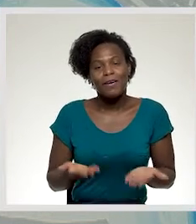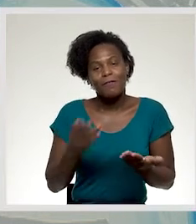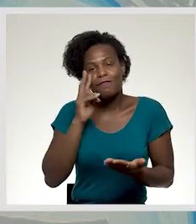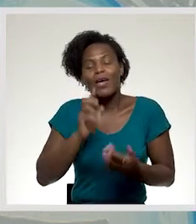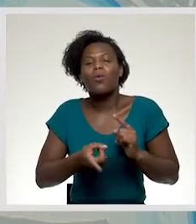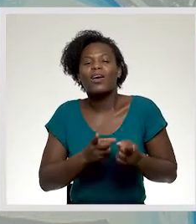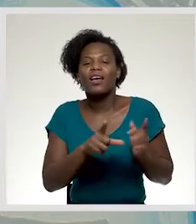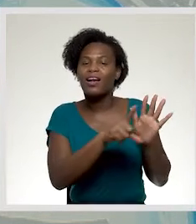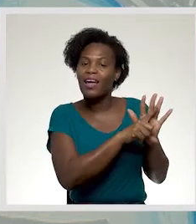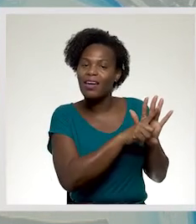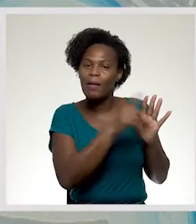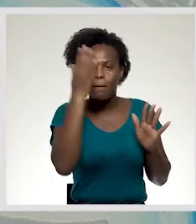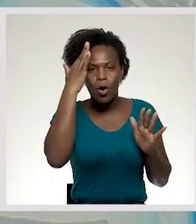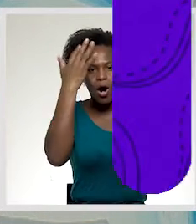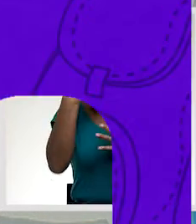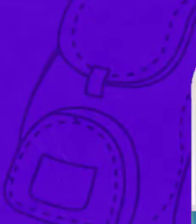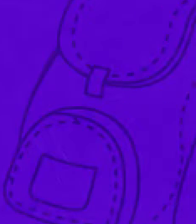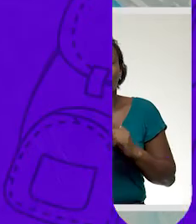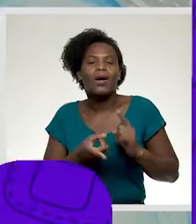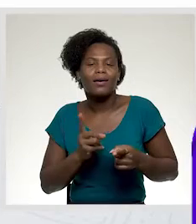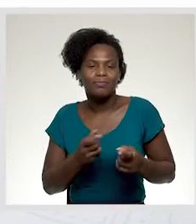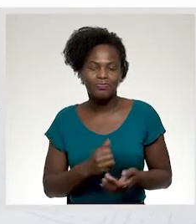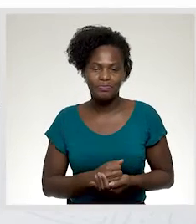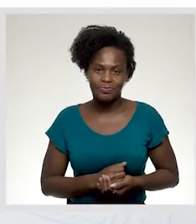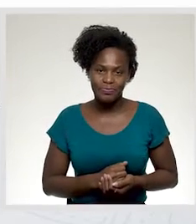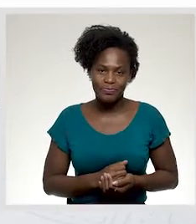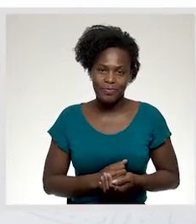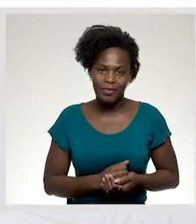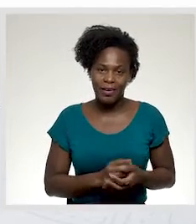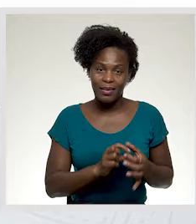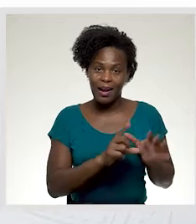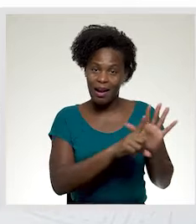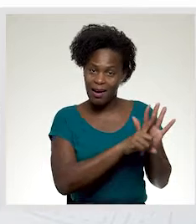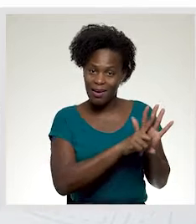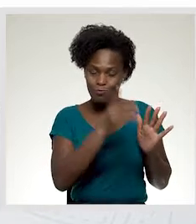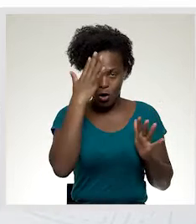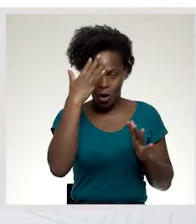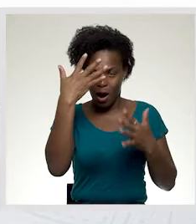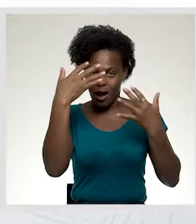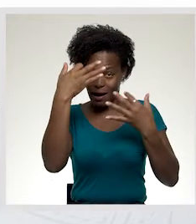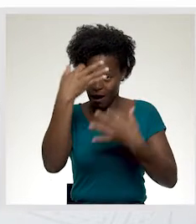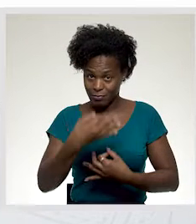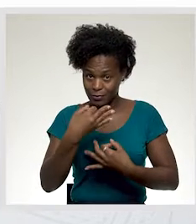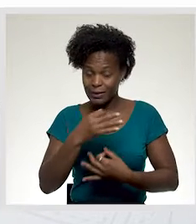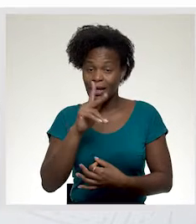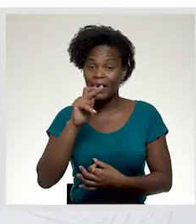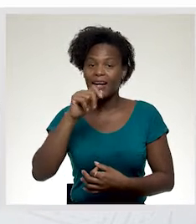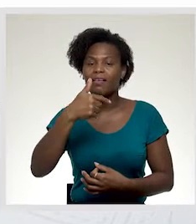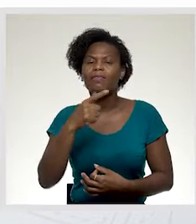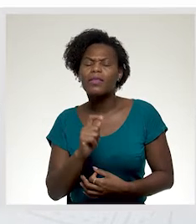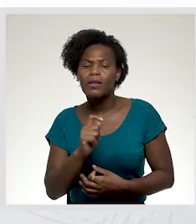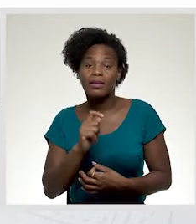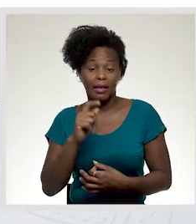o que é isto de lei moral. A lei moral em Kant é expressa por meio de